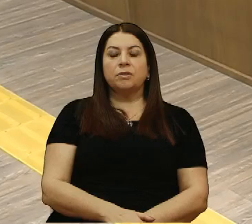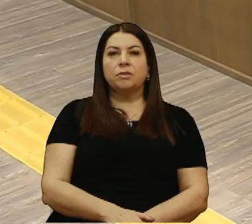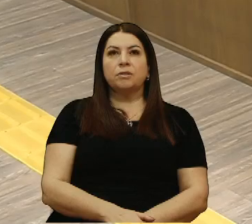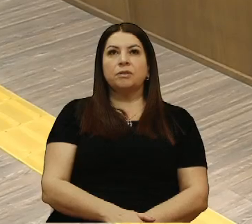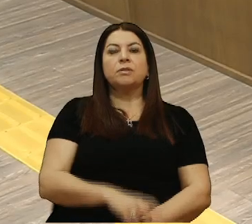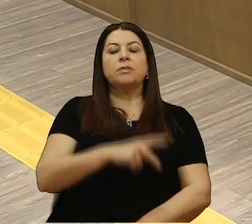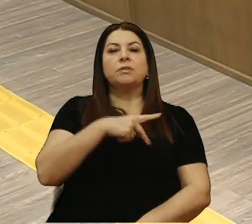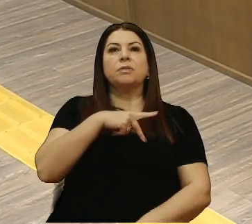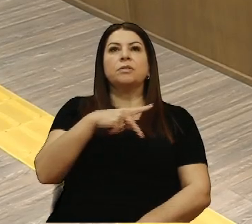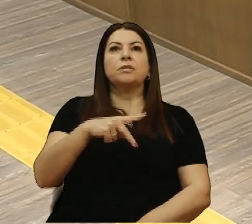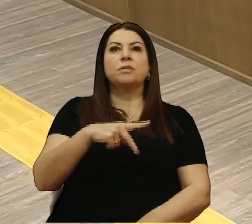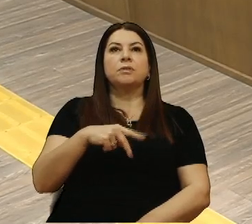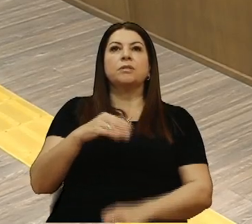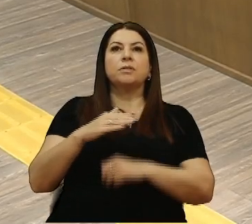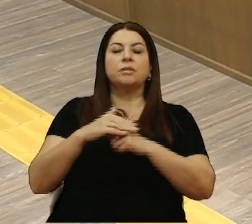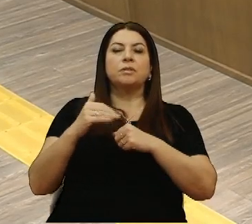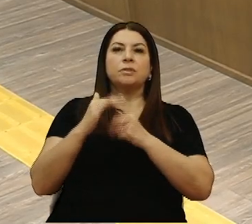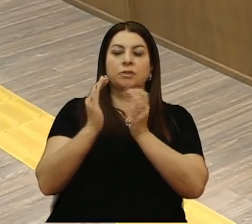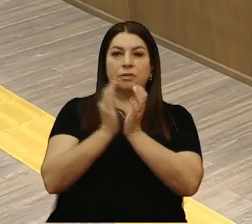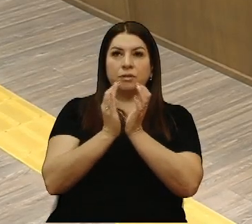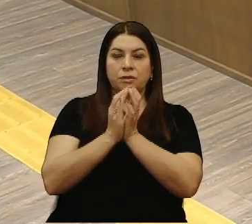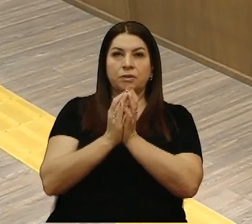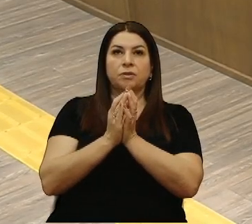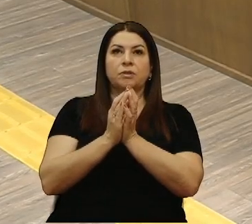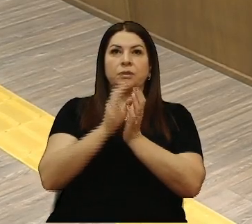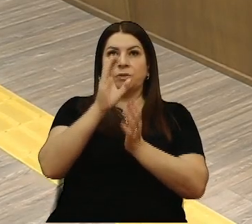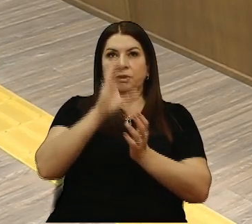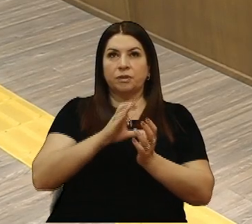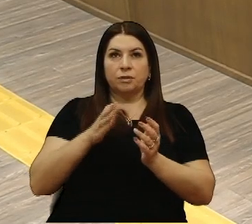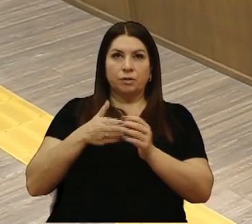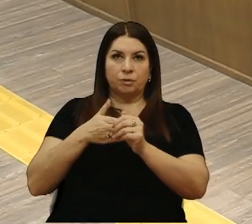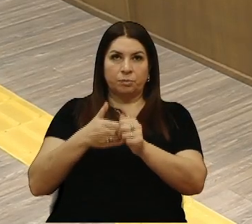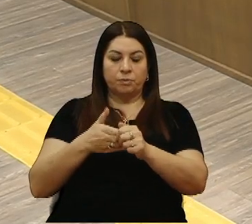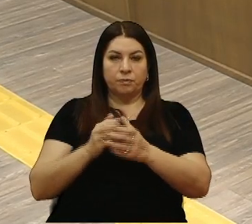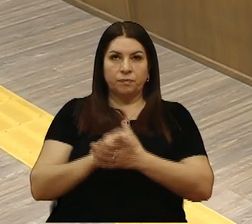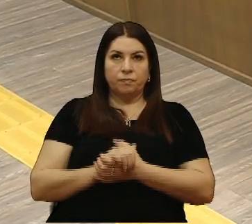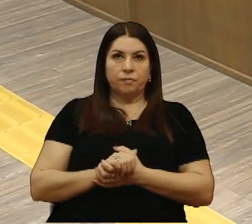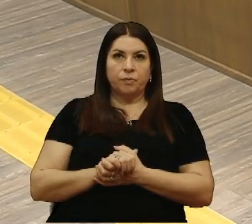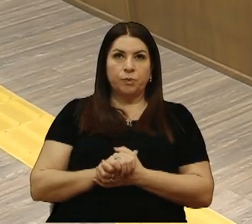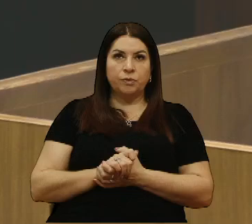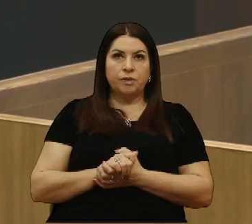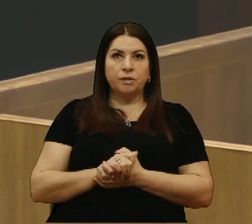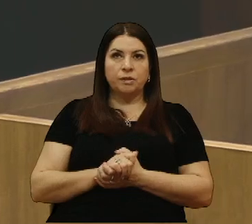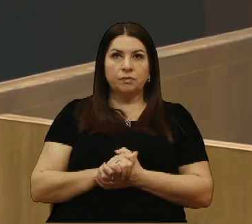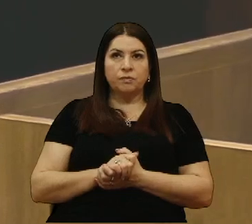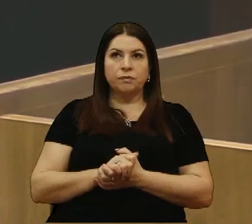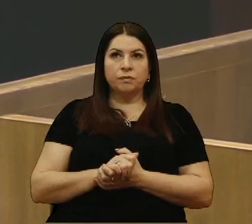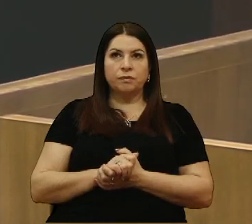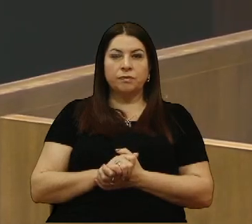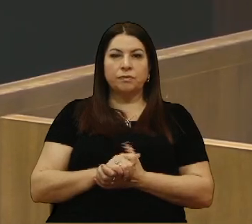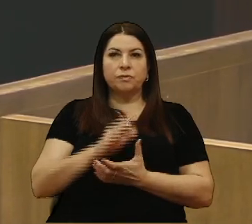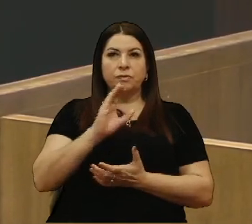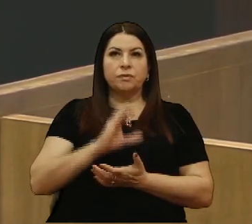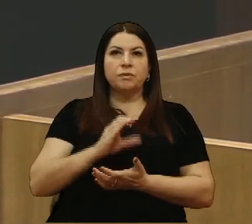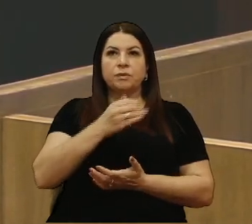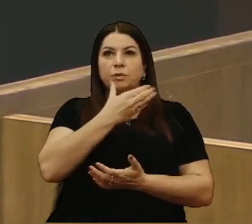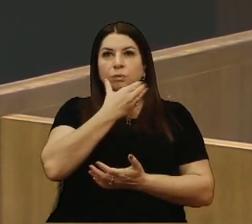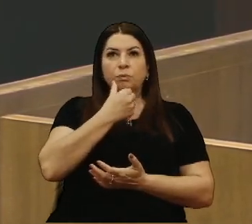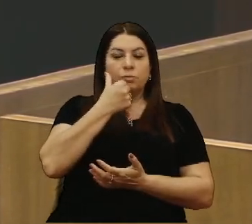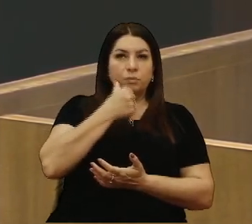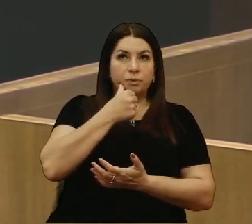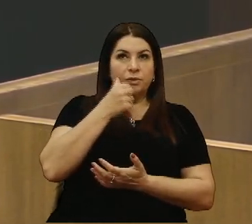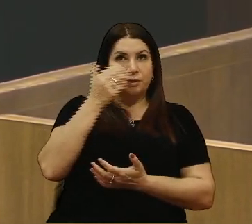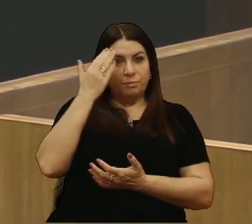Senhor presidente, queridos colegas, cidadãos que nos acompanham e cidadãs. Obrigado,